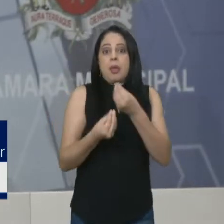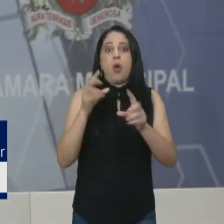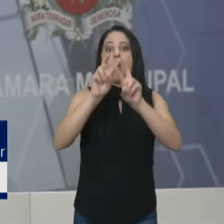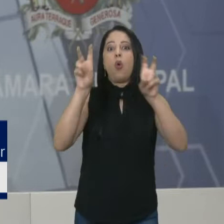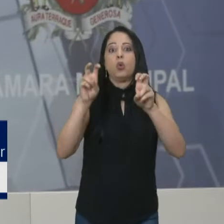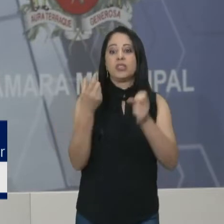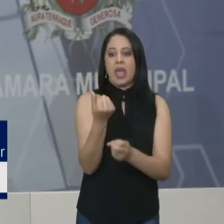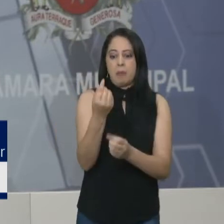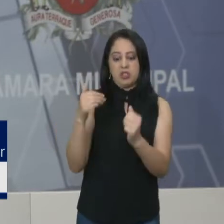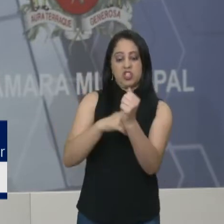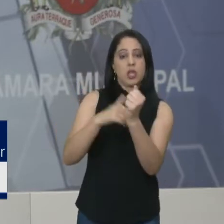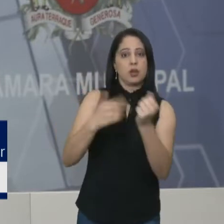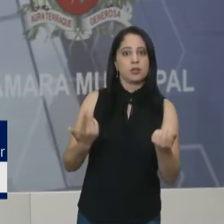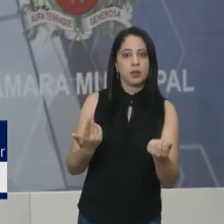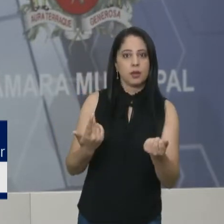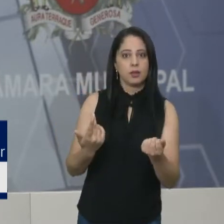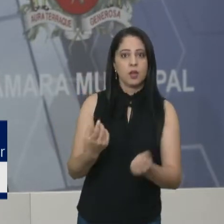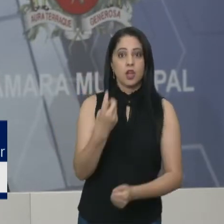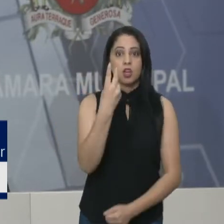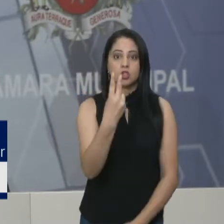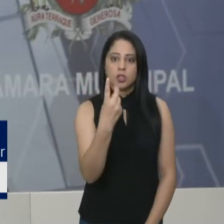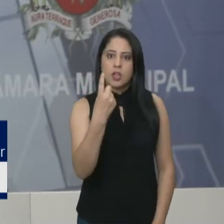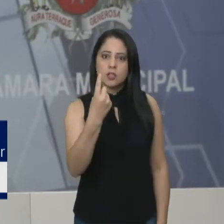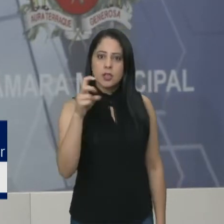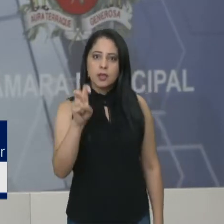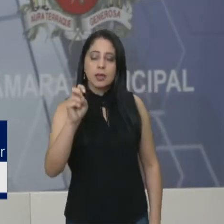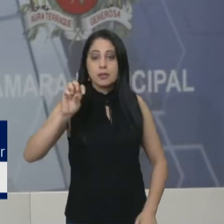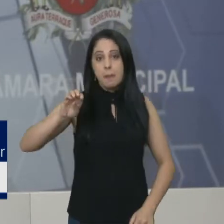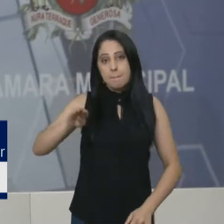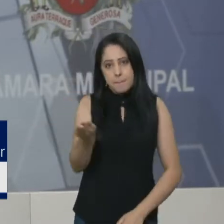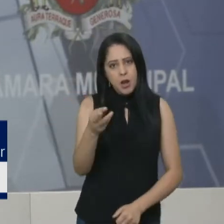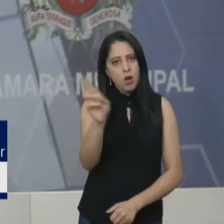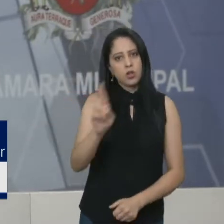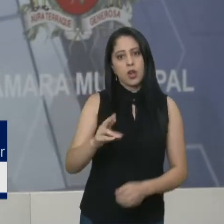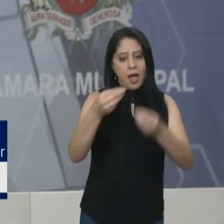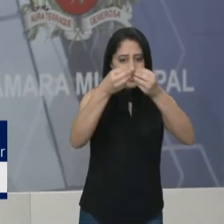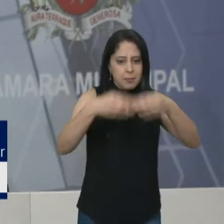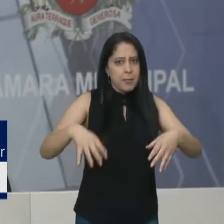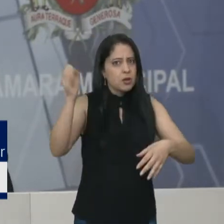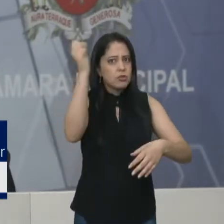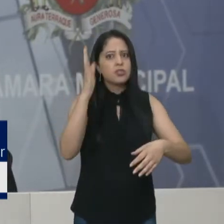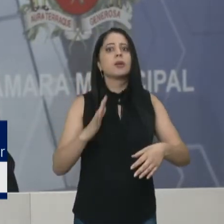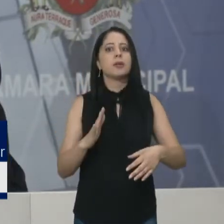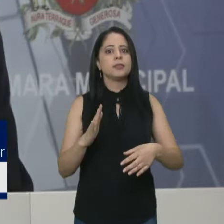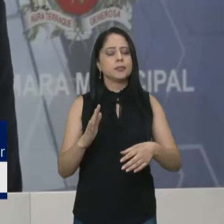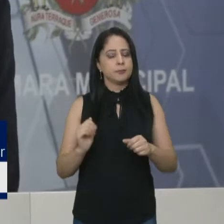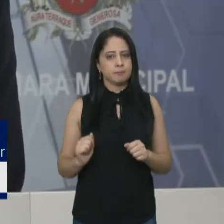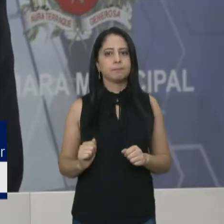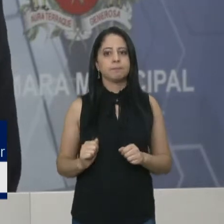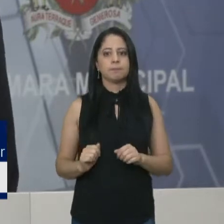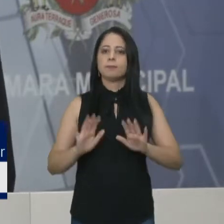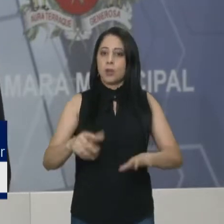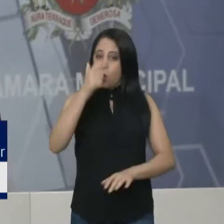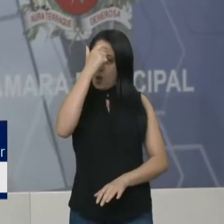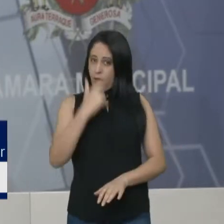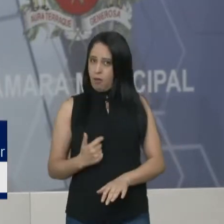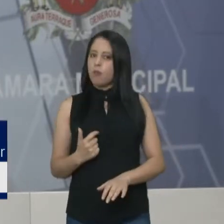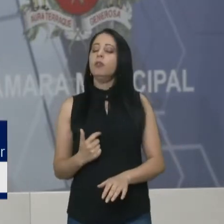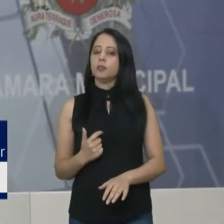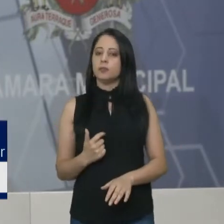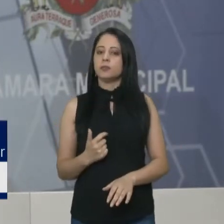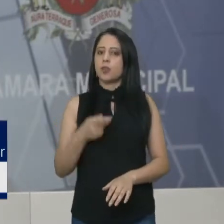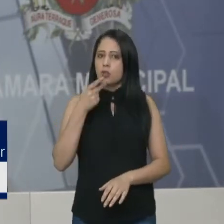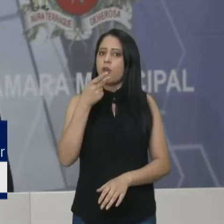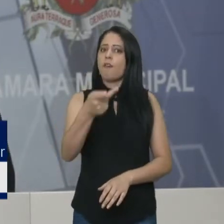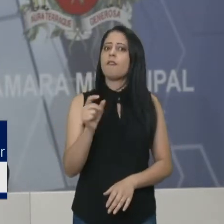215 bilhões de prejuízo para o Brasil. Então, amigos, eu coloco para vocês que